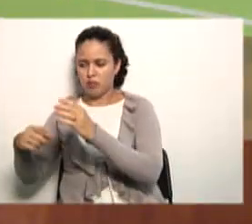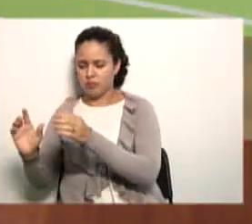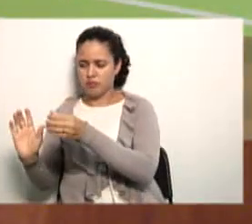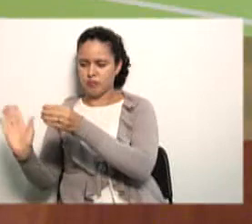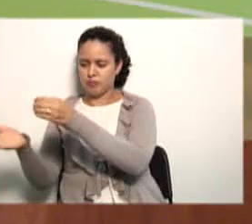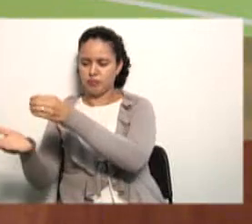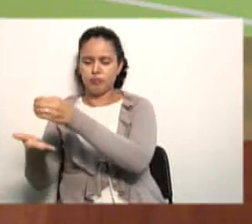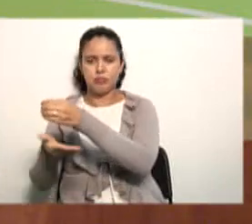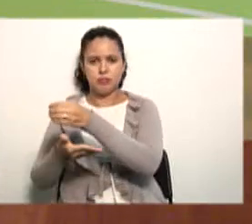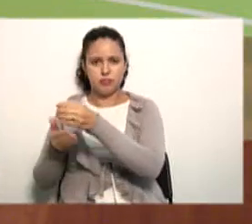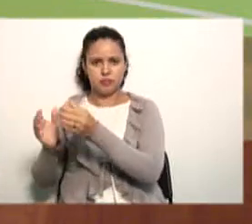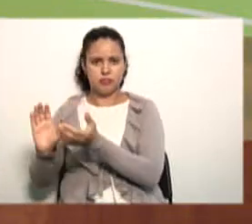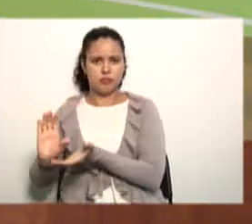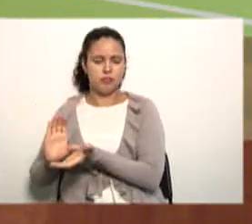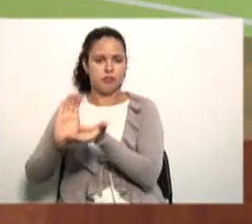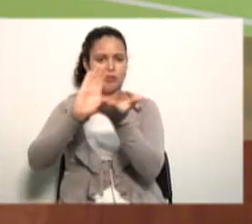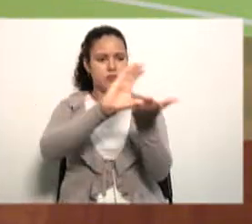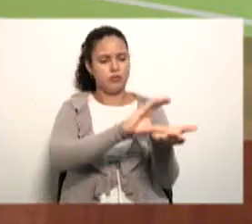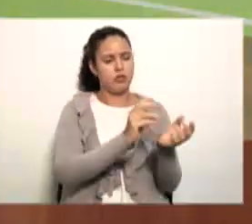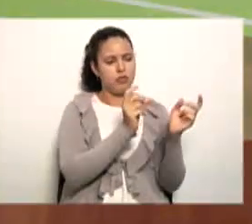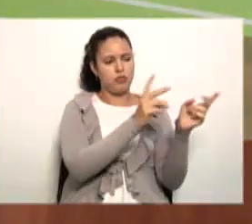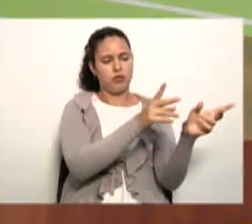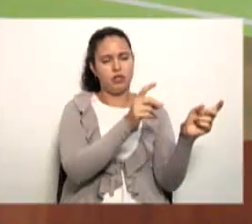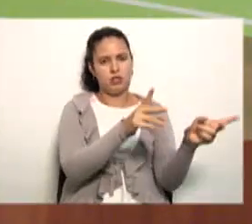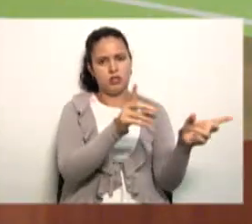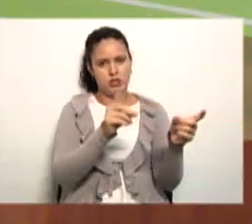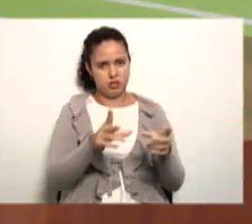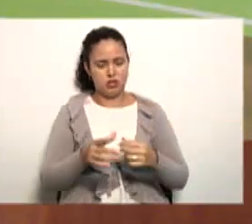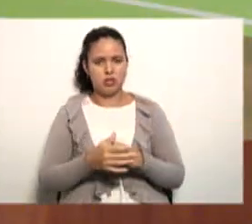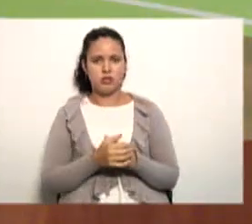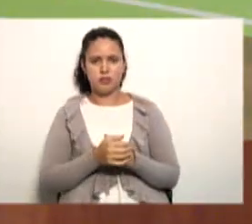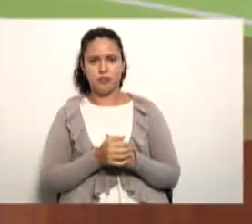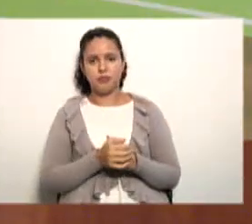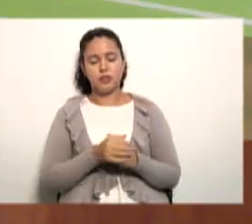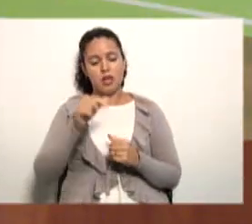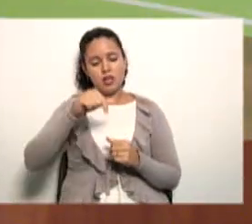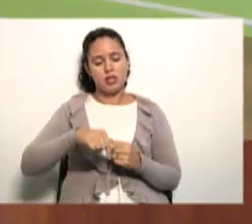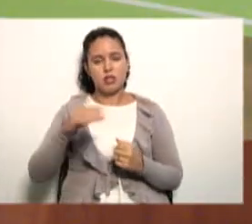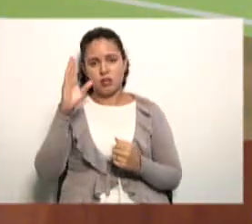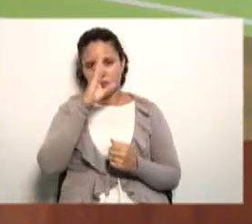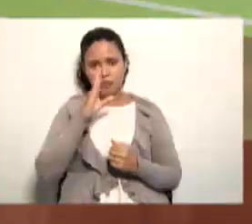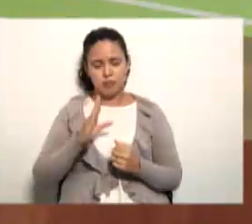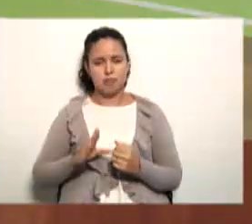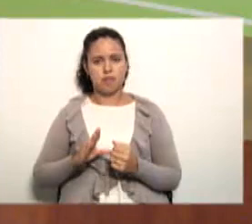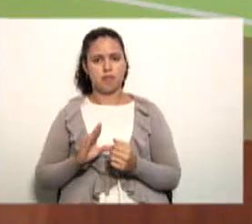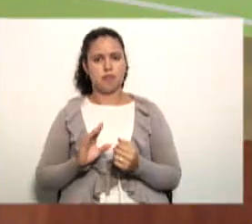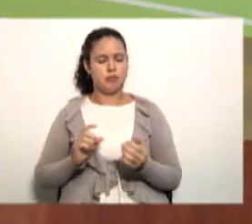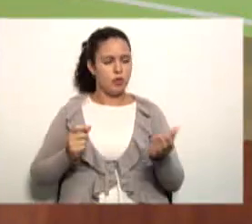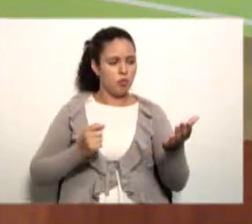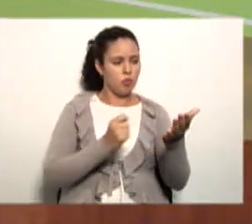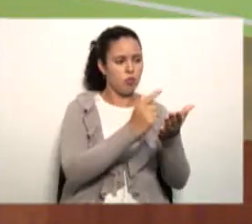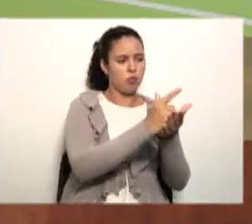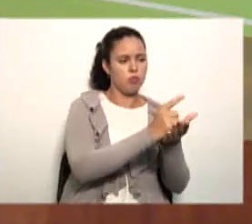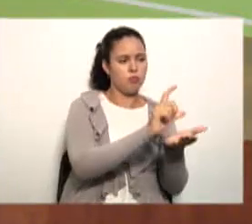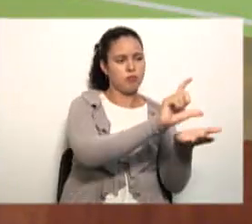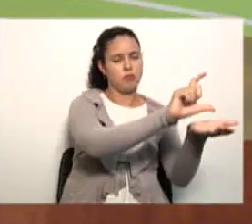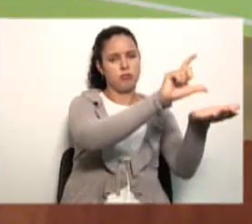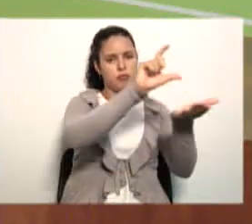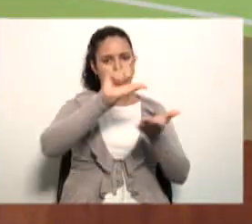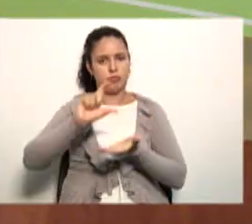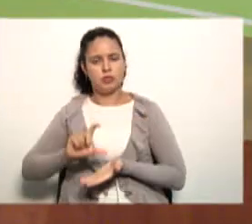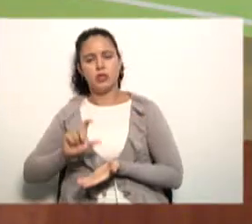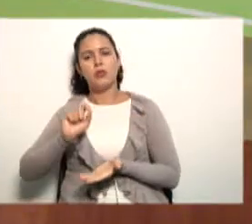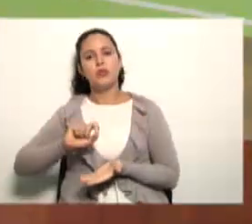também animais que preferem climas frios, importamos produtos eletrônicos de alta tecnologia que não são produzidos muito